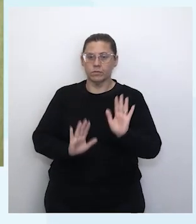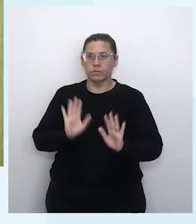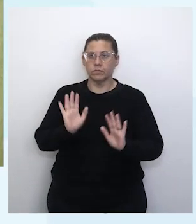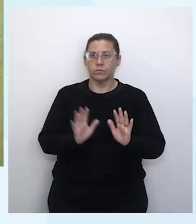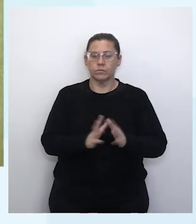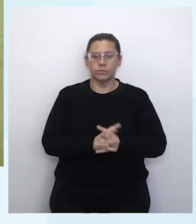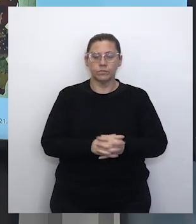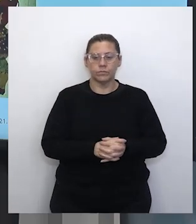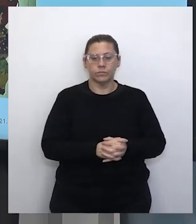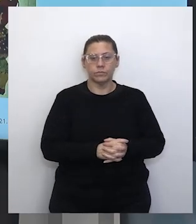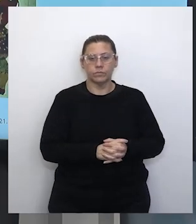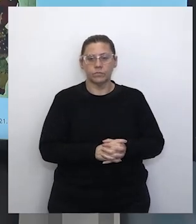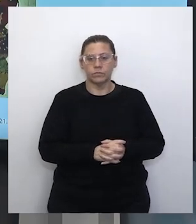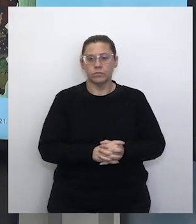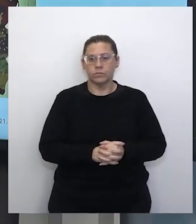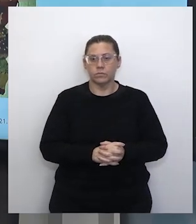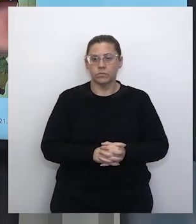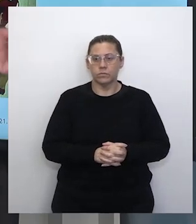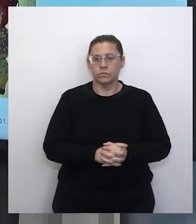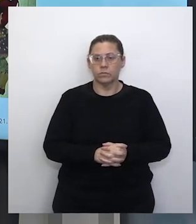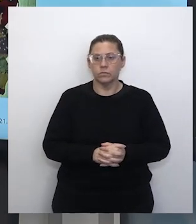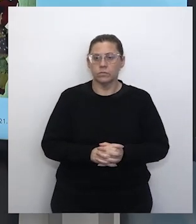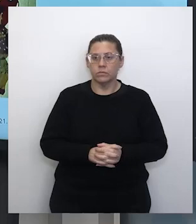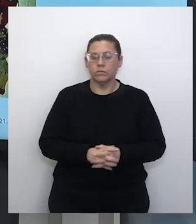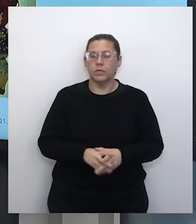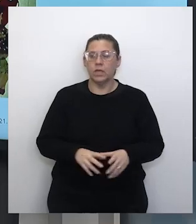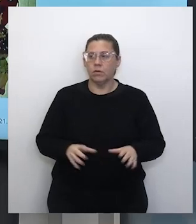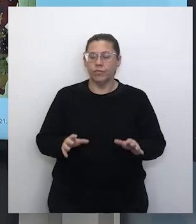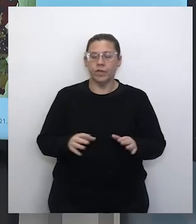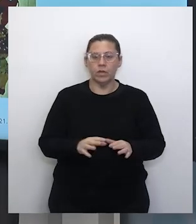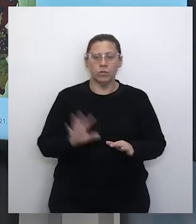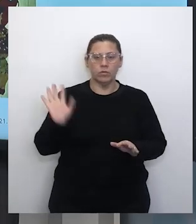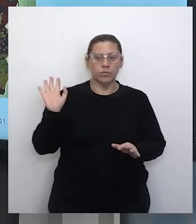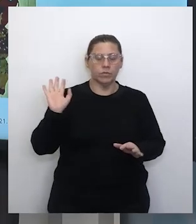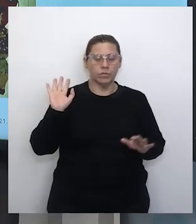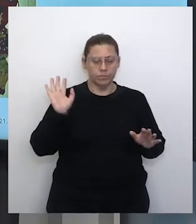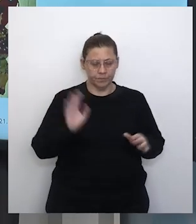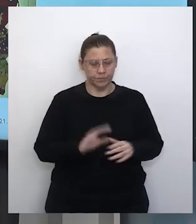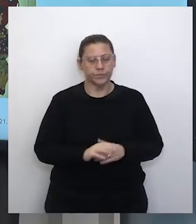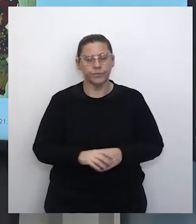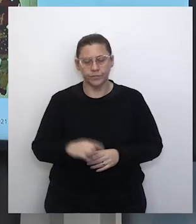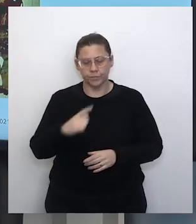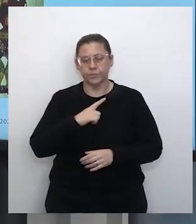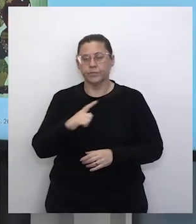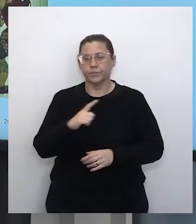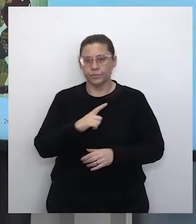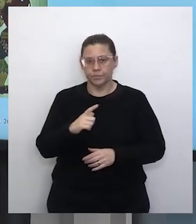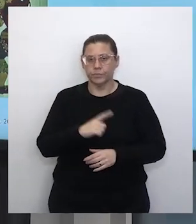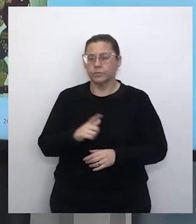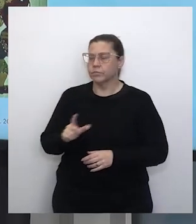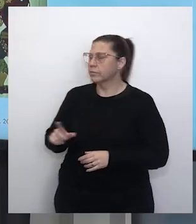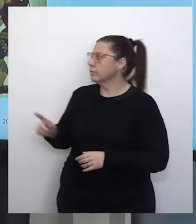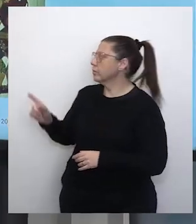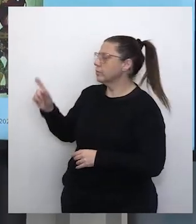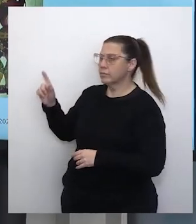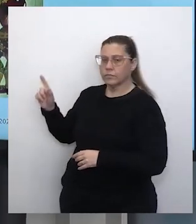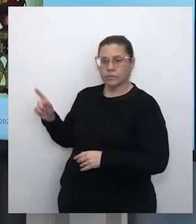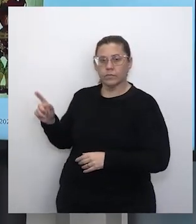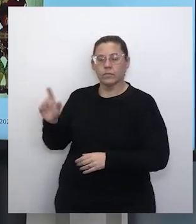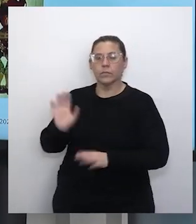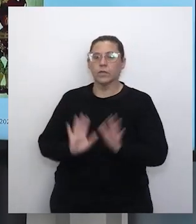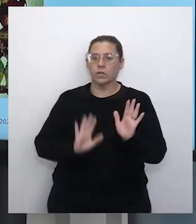tela branca, né, que era simplesmente só o branco que se colocava na praça, tá bom? E, justamente, né, esse teatro de sombras